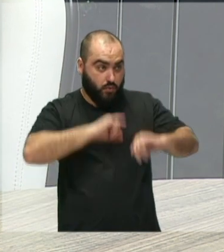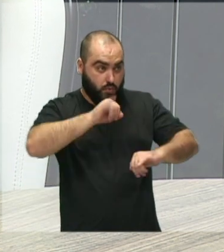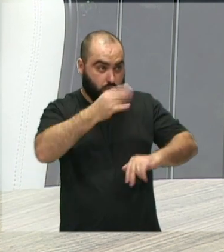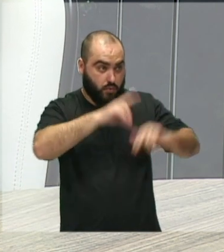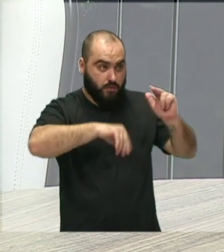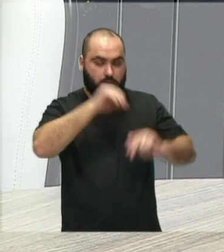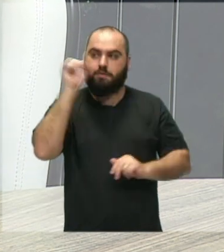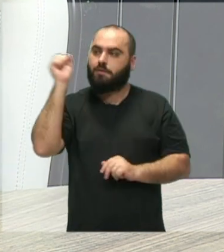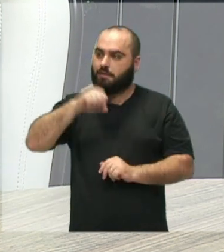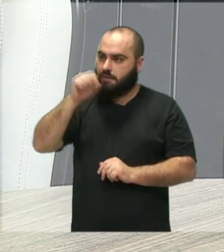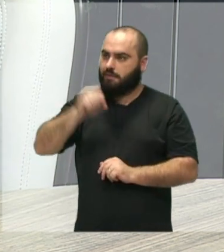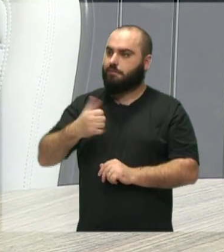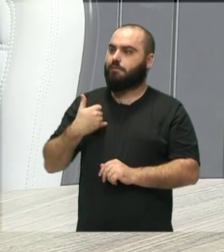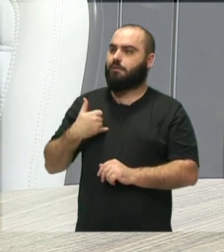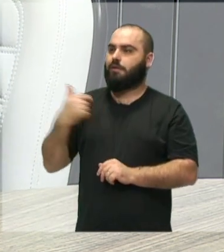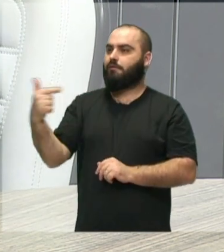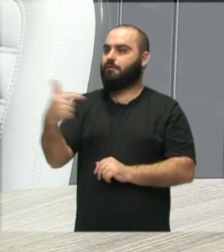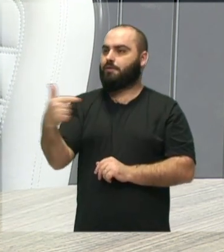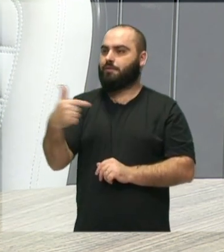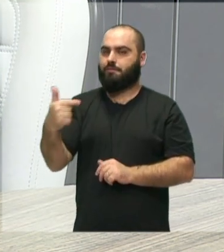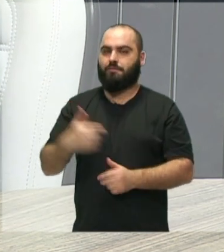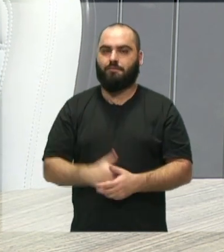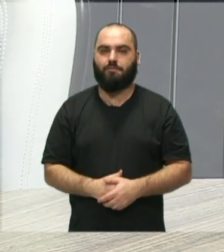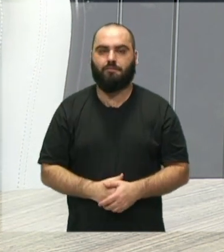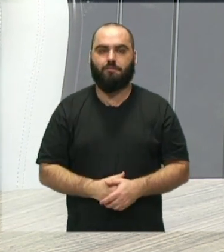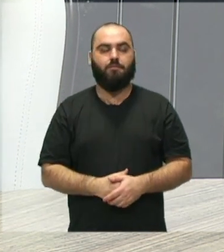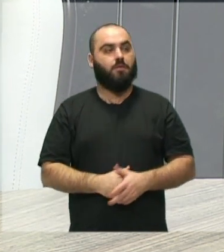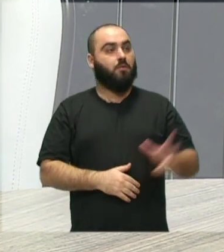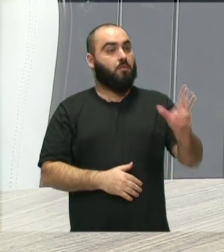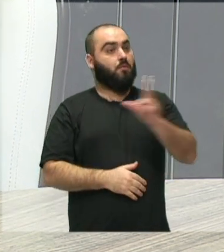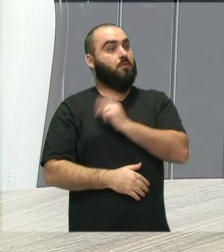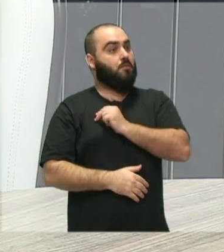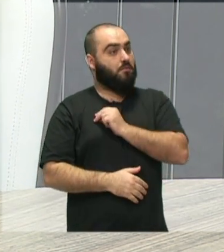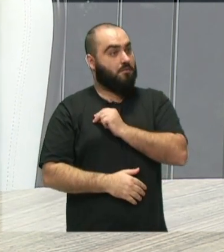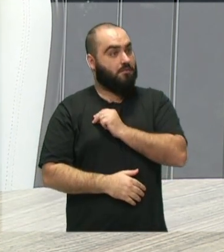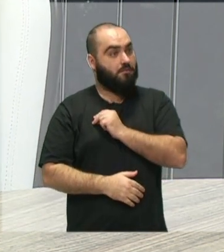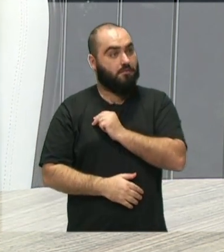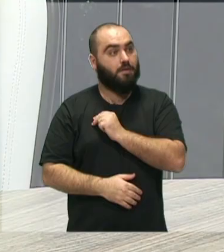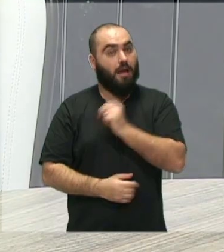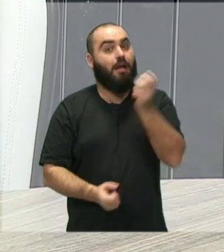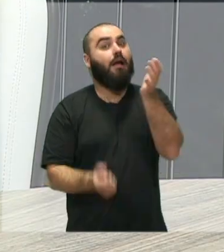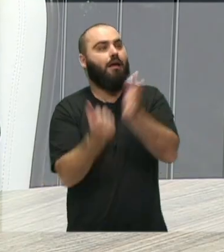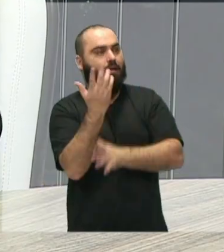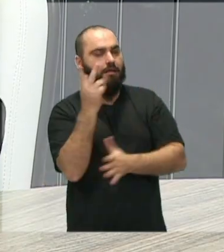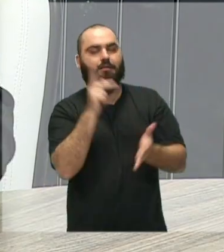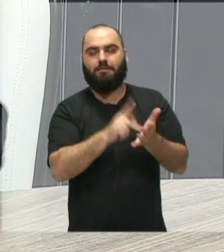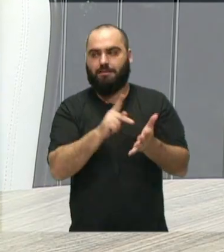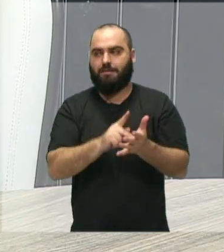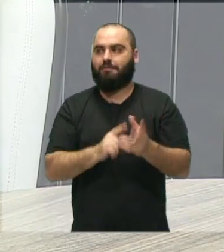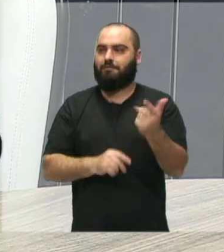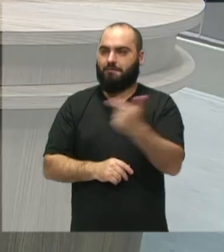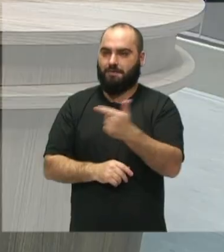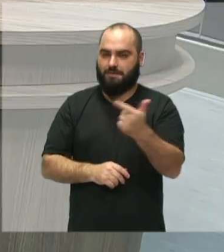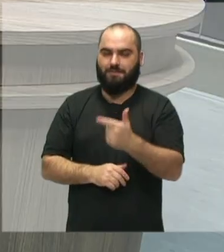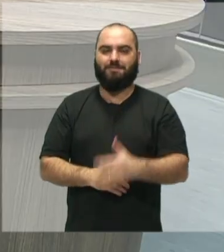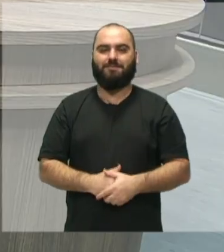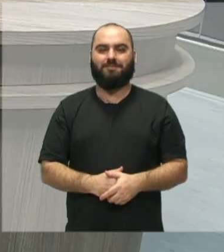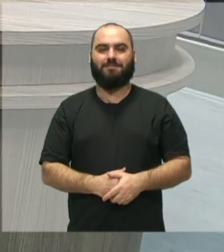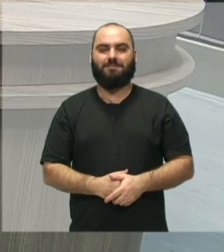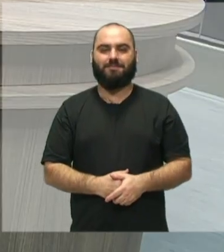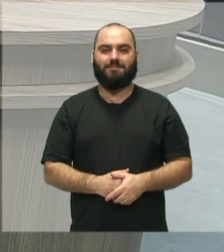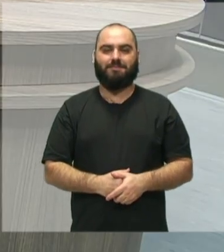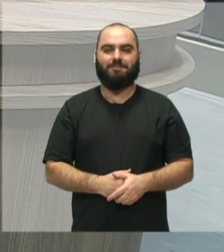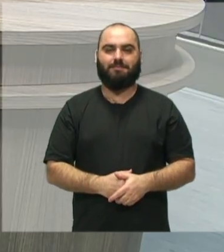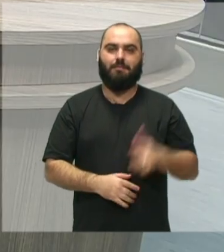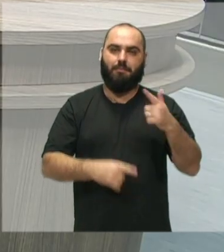vai estar fazendo 22 anos. Olha, nossa, de criação, né? Exatamente, que a